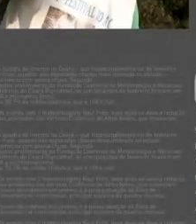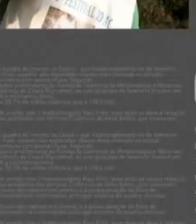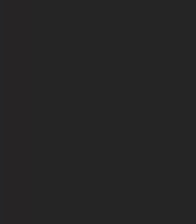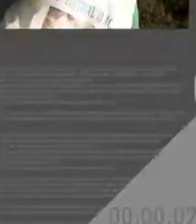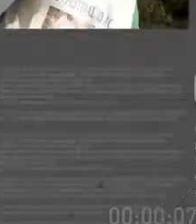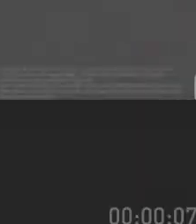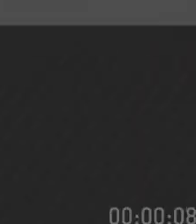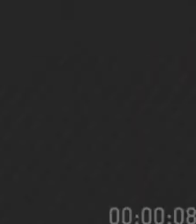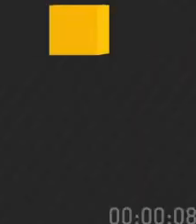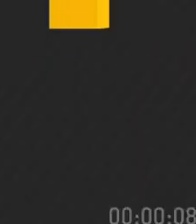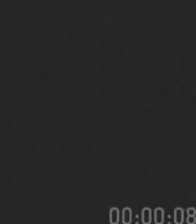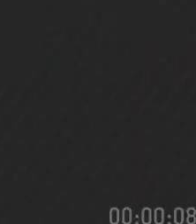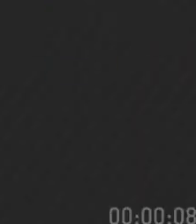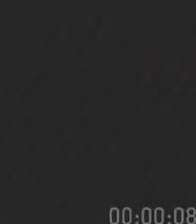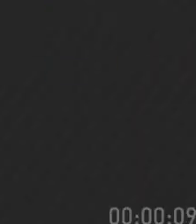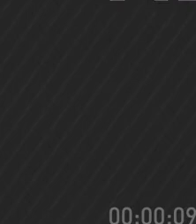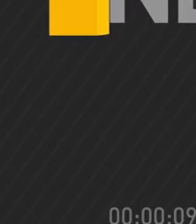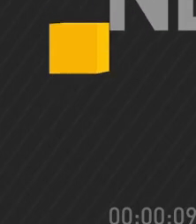ae